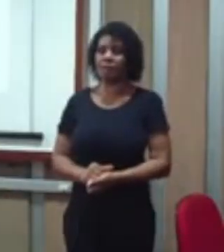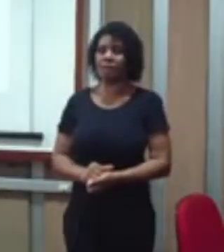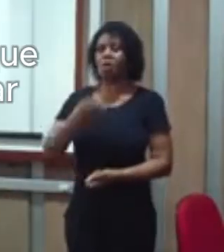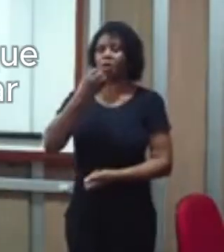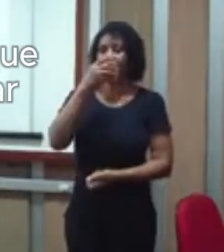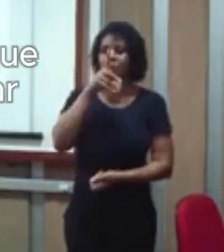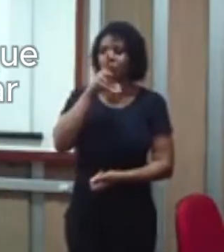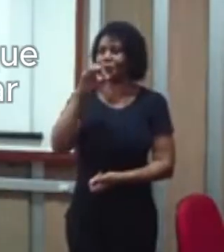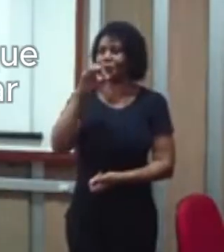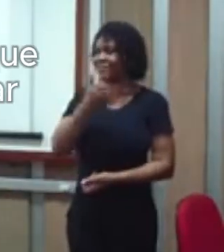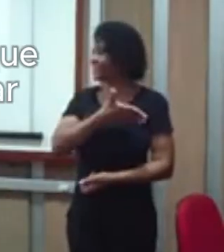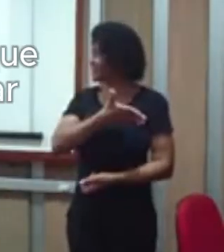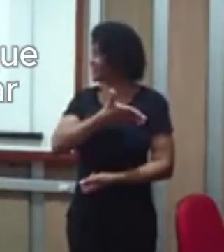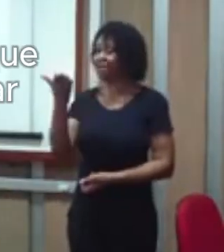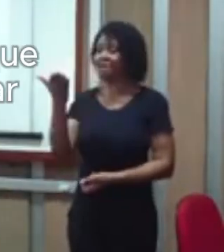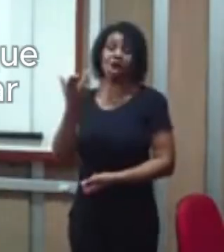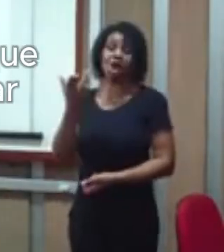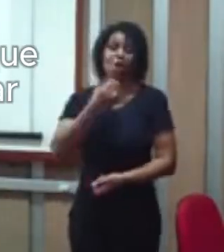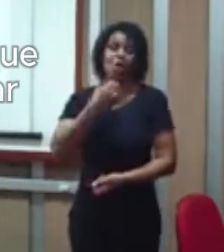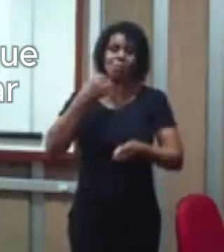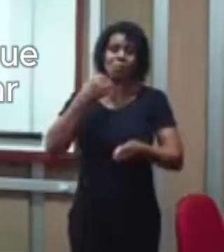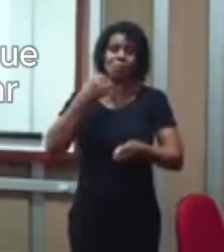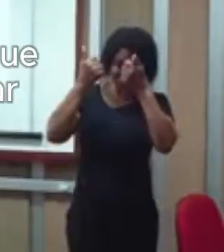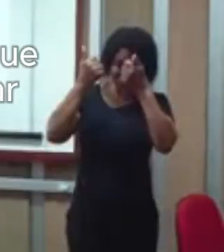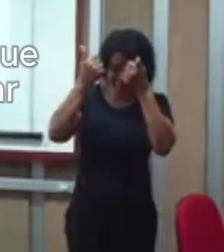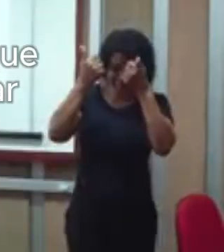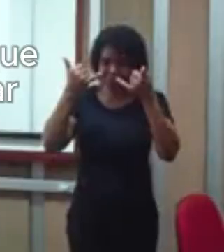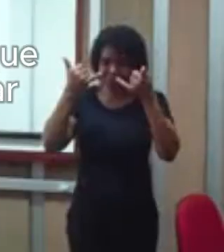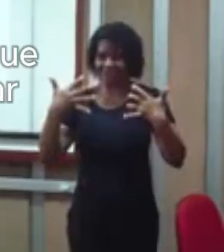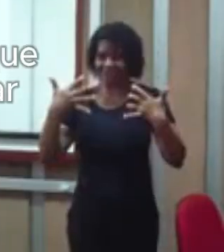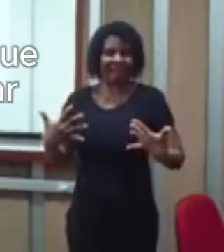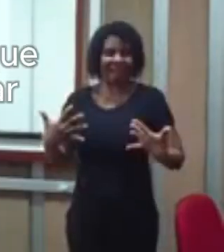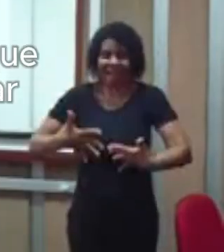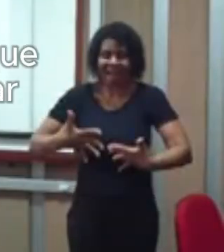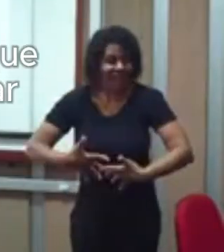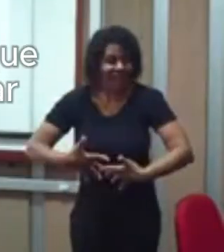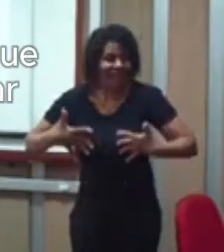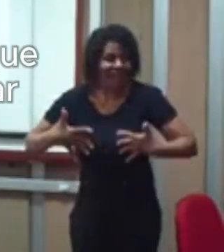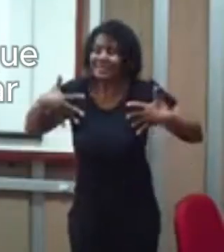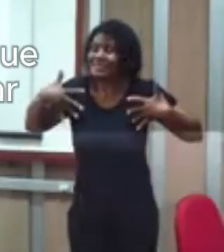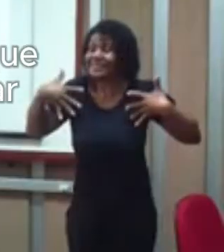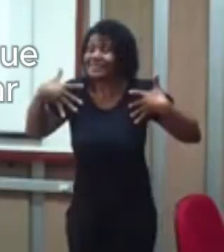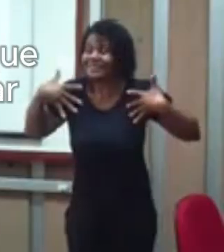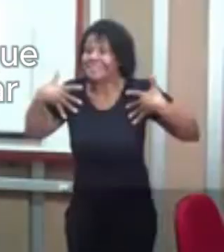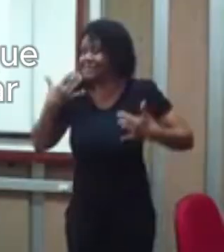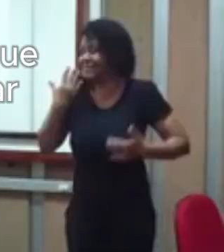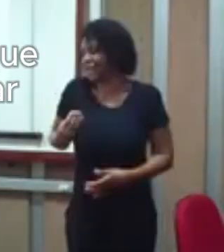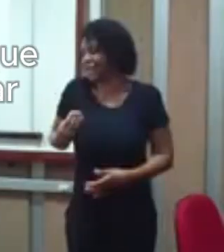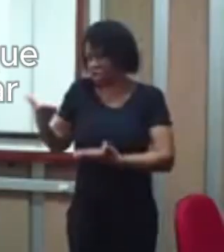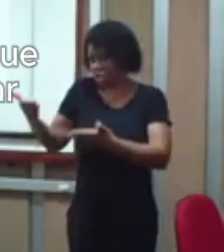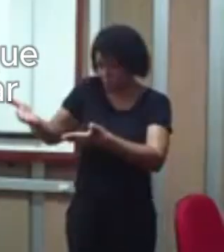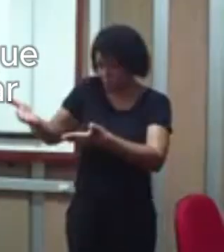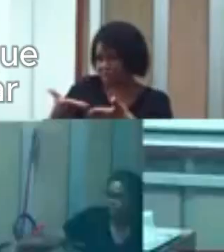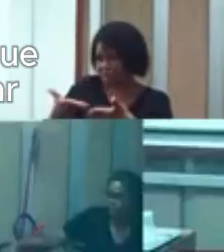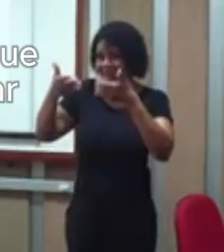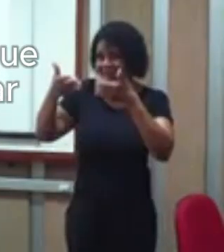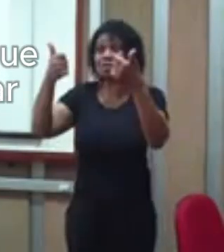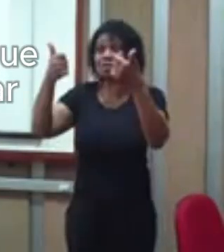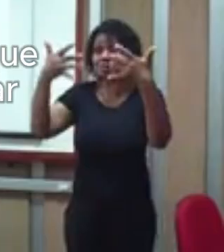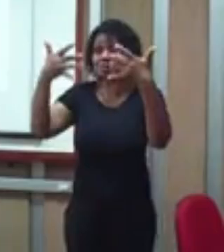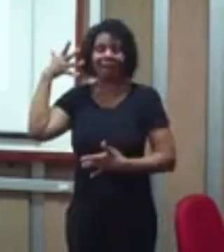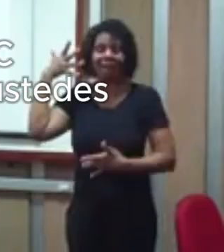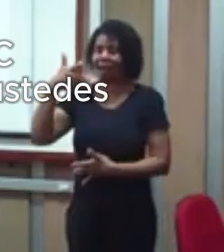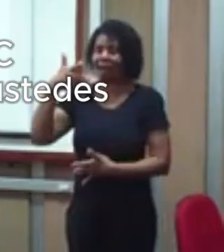Bom dia, pessoal. Eu não posso nem descrever a honra que é para mim estar aqui e ter sido convidada para falar nesse evento